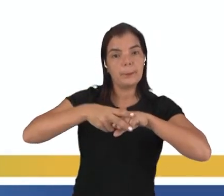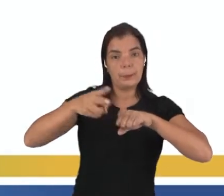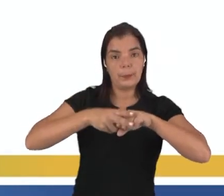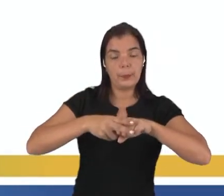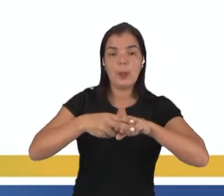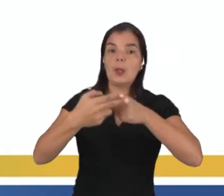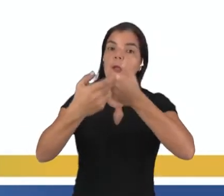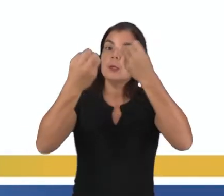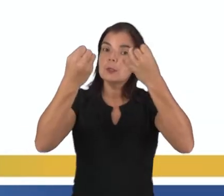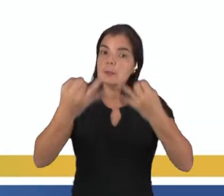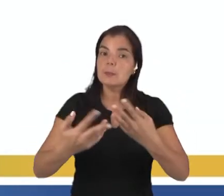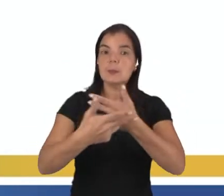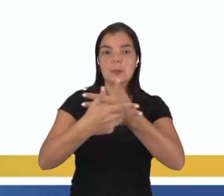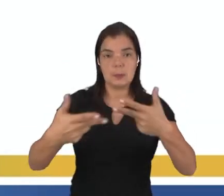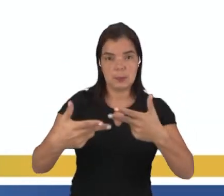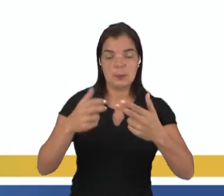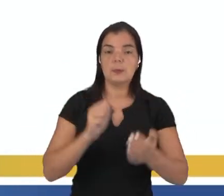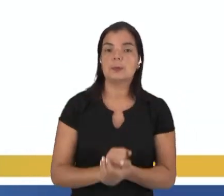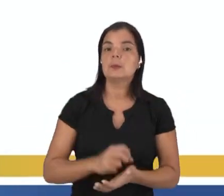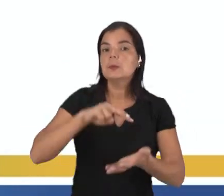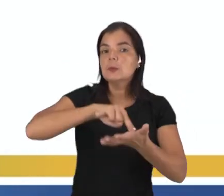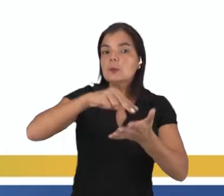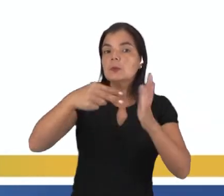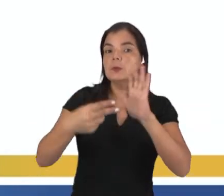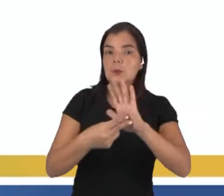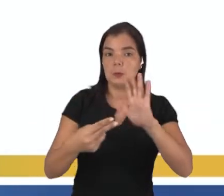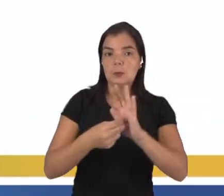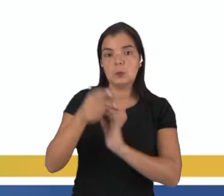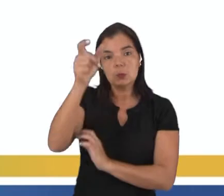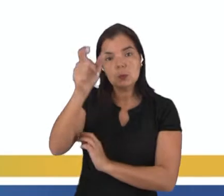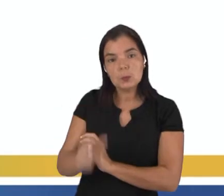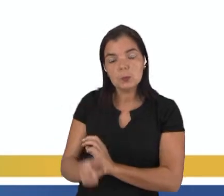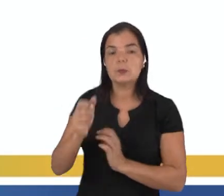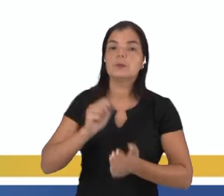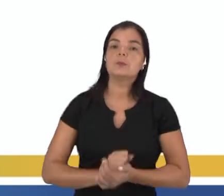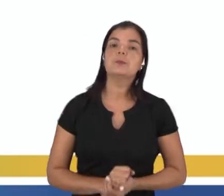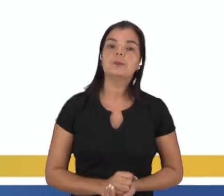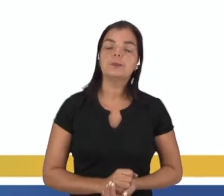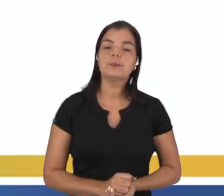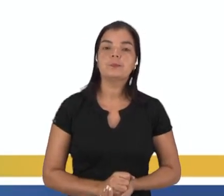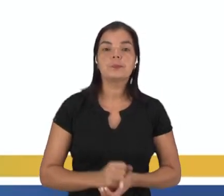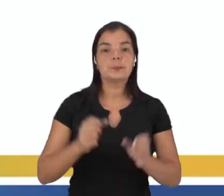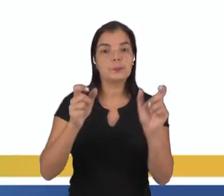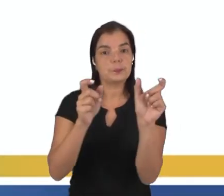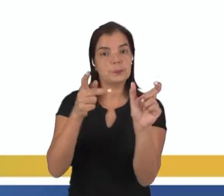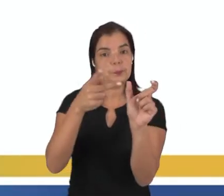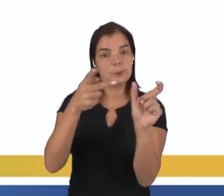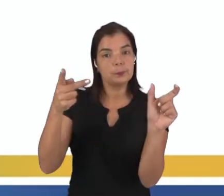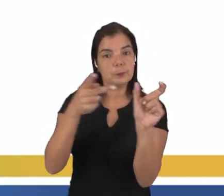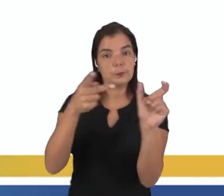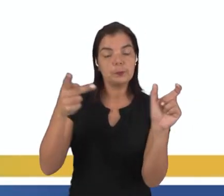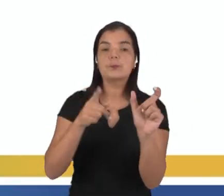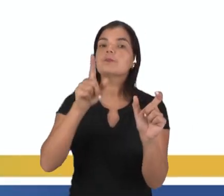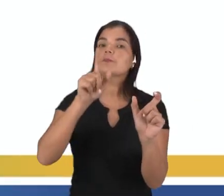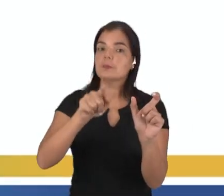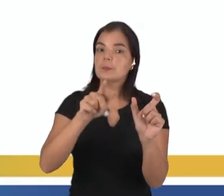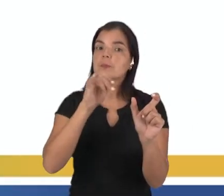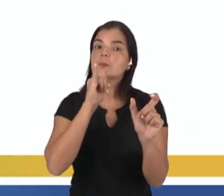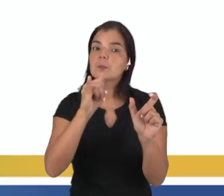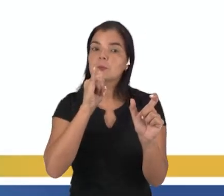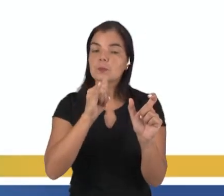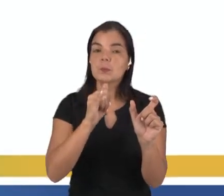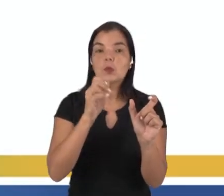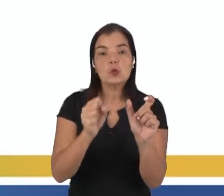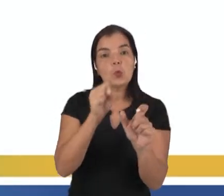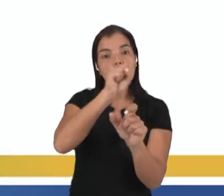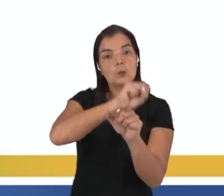diz algo, ou seja, o que se declara sobre alguém, né? Predicado é aquilo que se diz sobre o